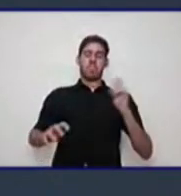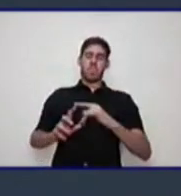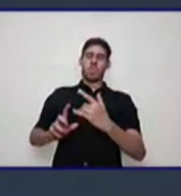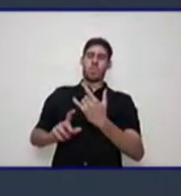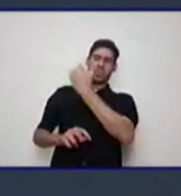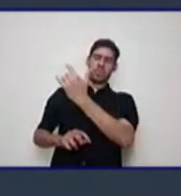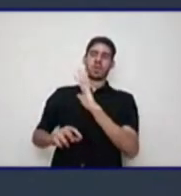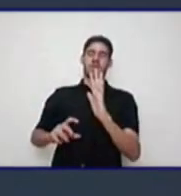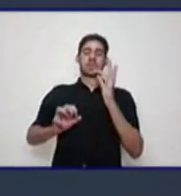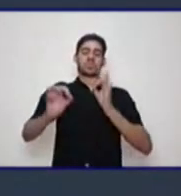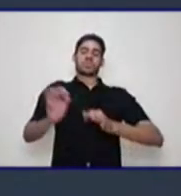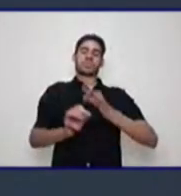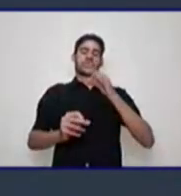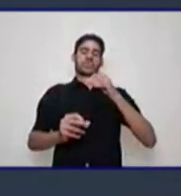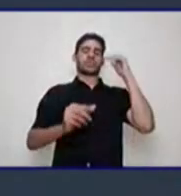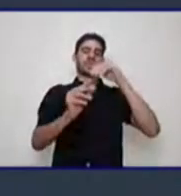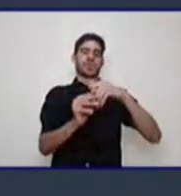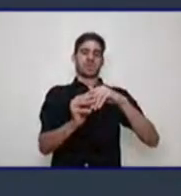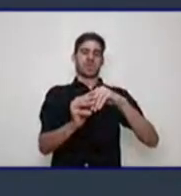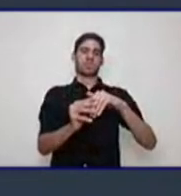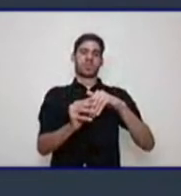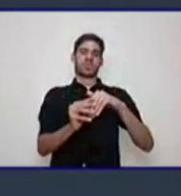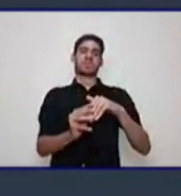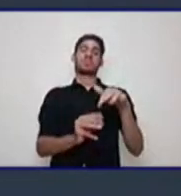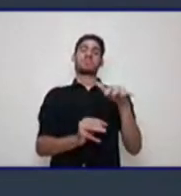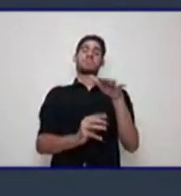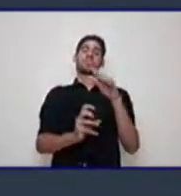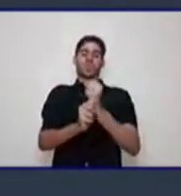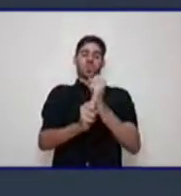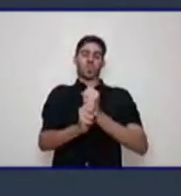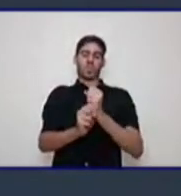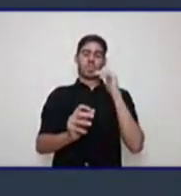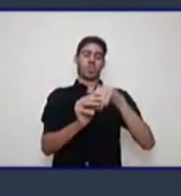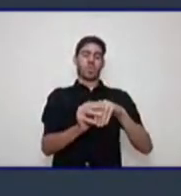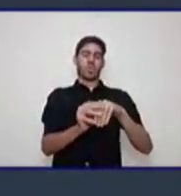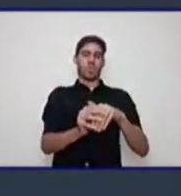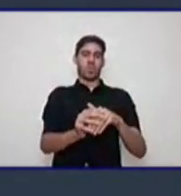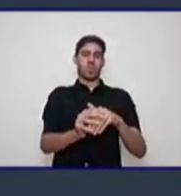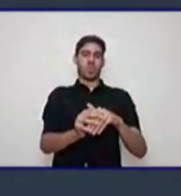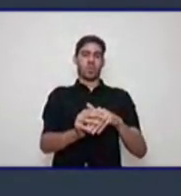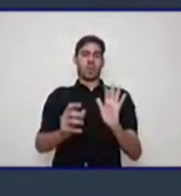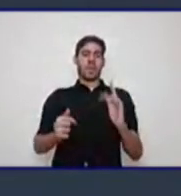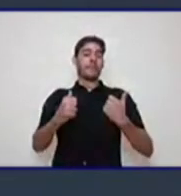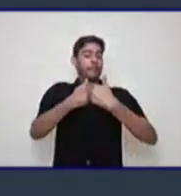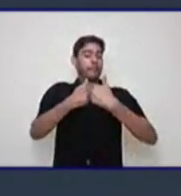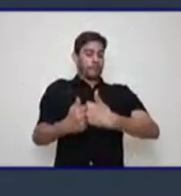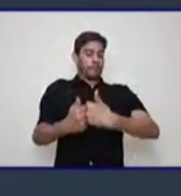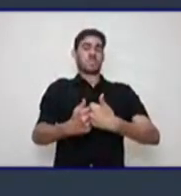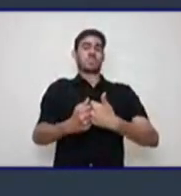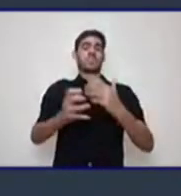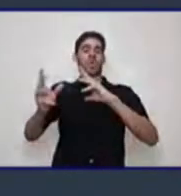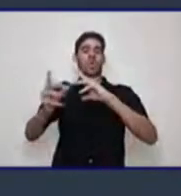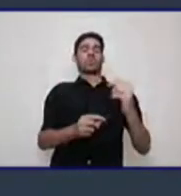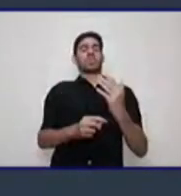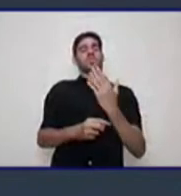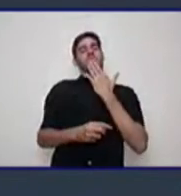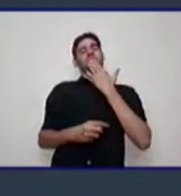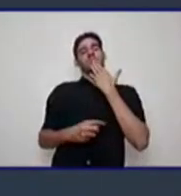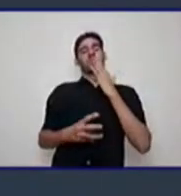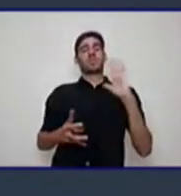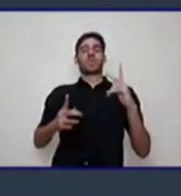para a justiça eleitoral, no ano eleitoral que se avizinha, todo tipo de